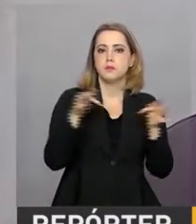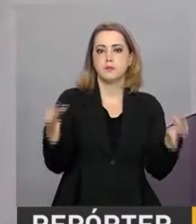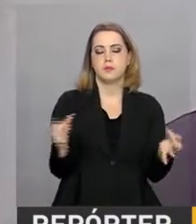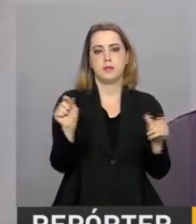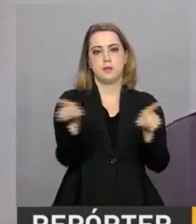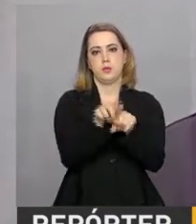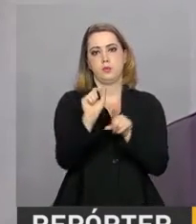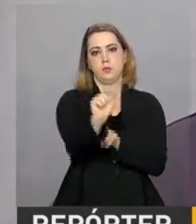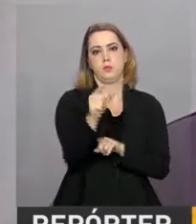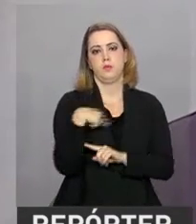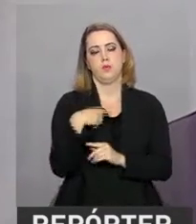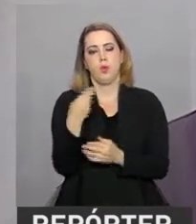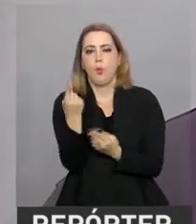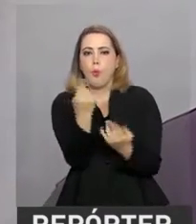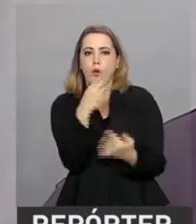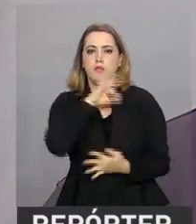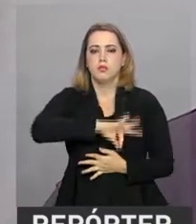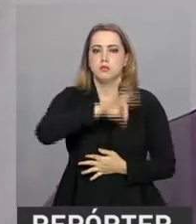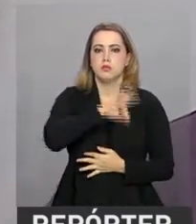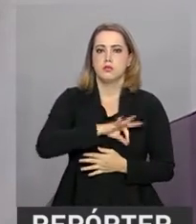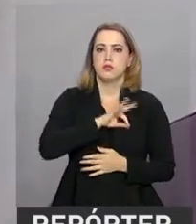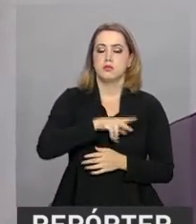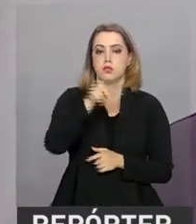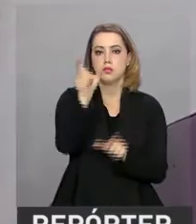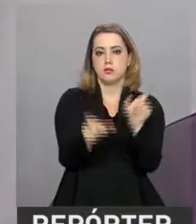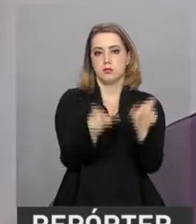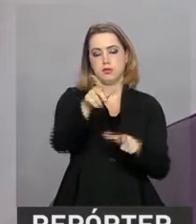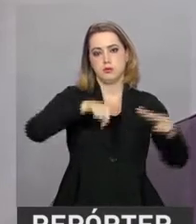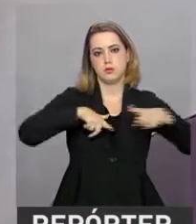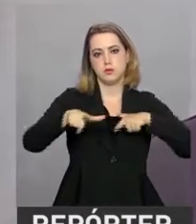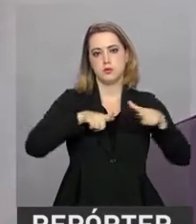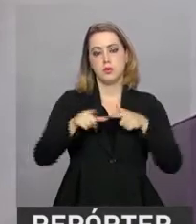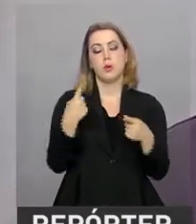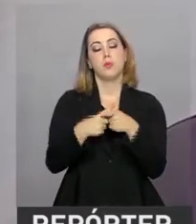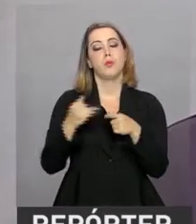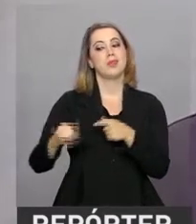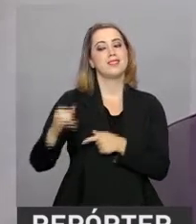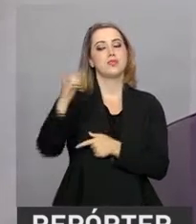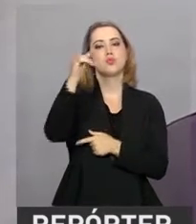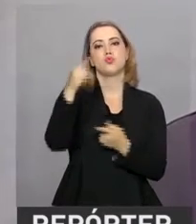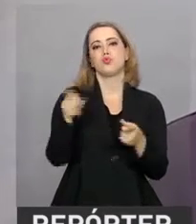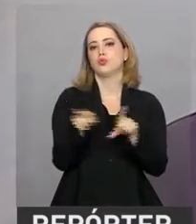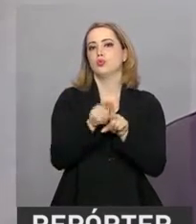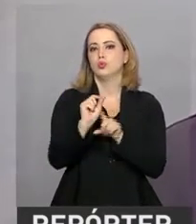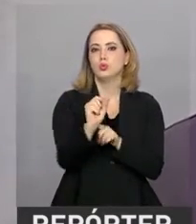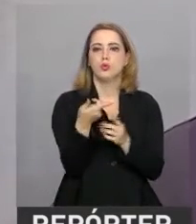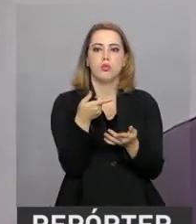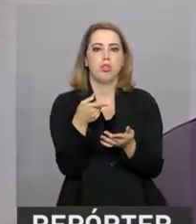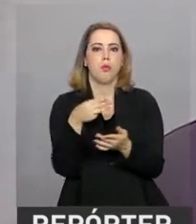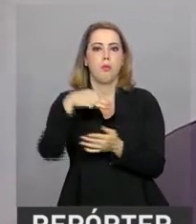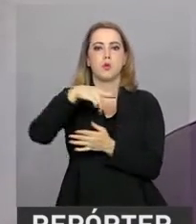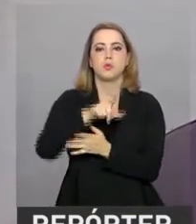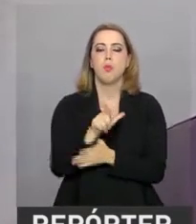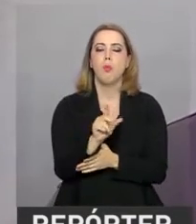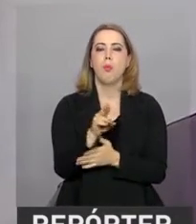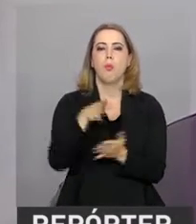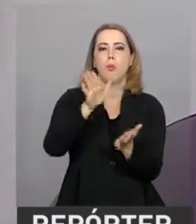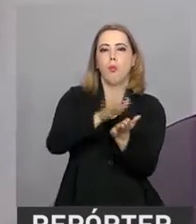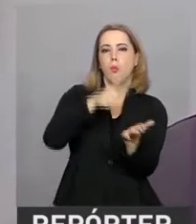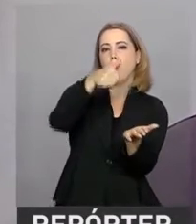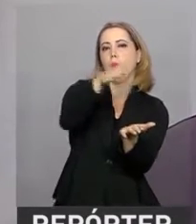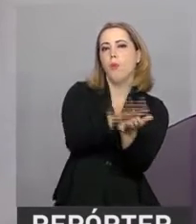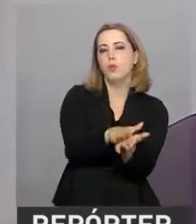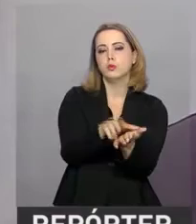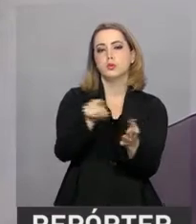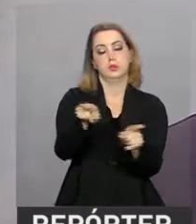salário dos funcionários porque o o os juros e multas também incluídos no quando você não paga o simples é